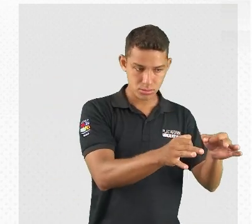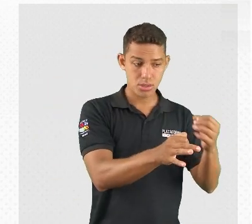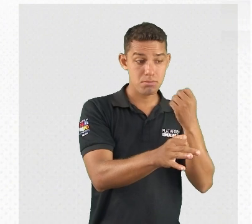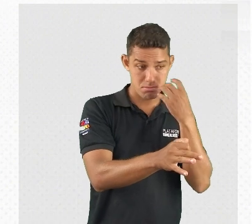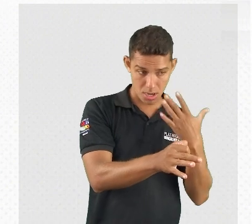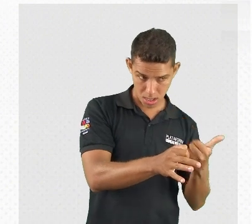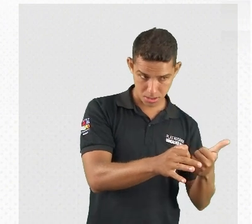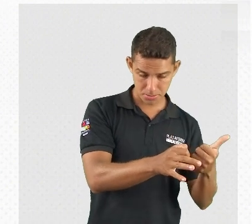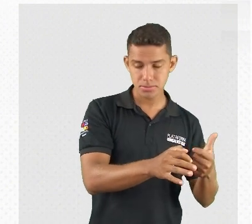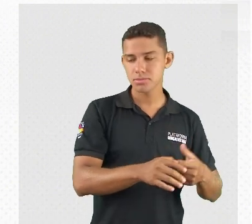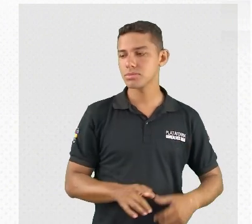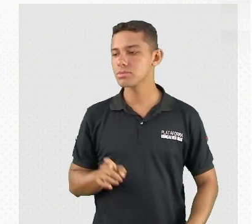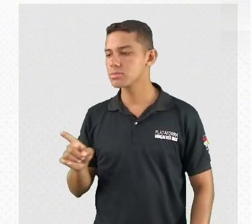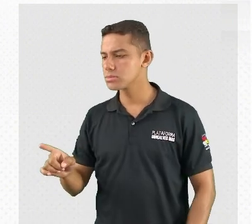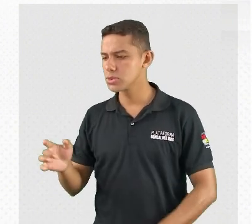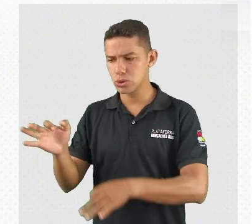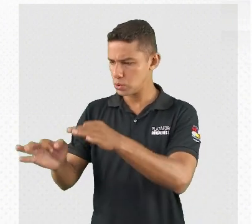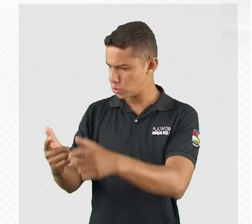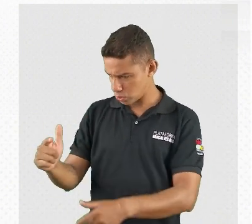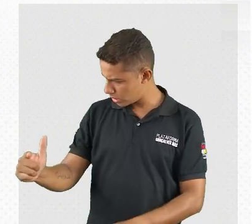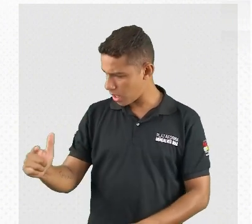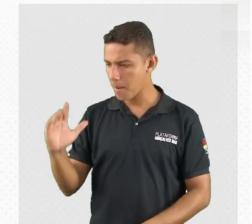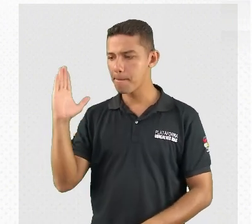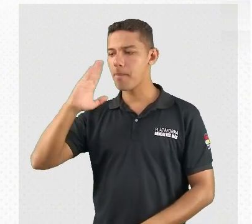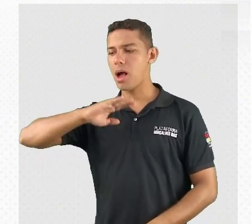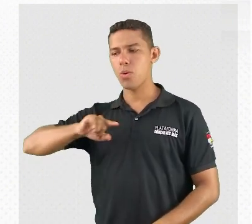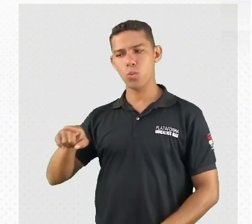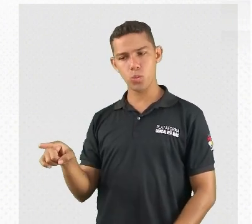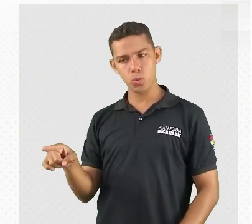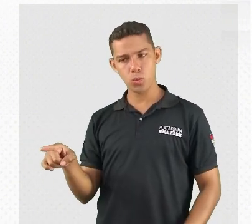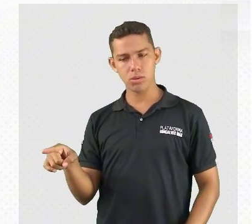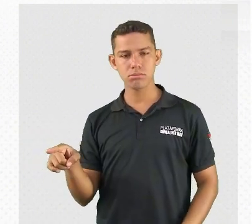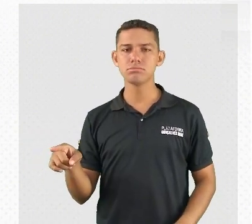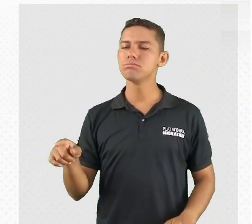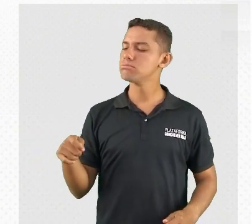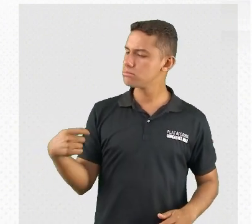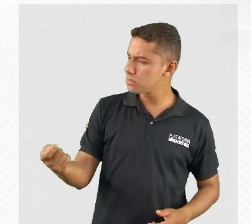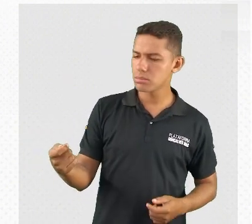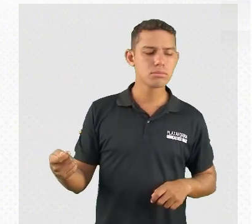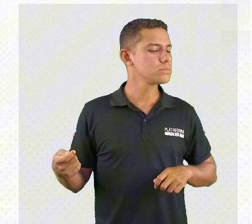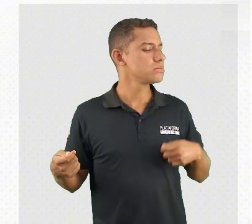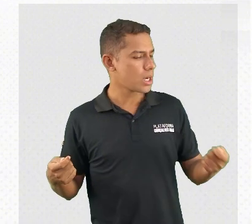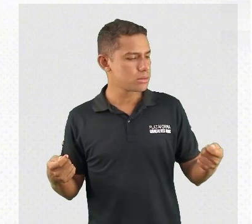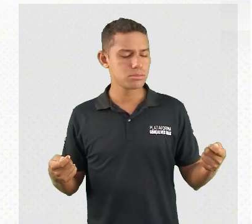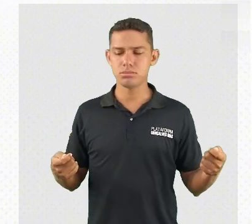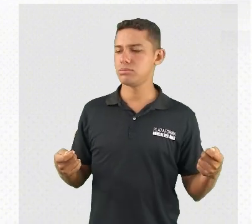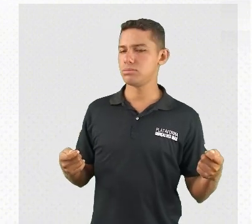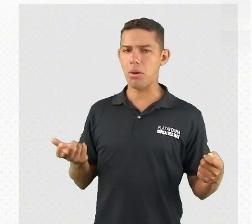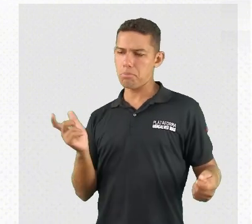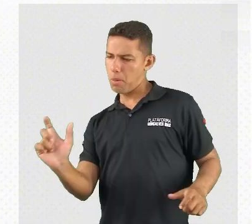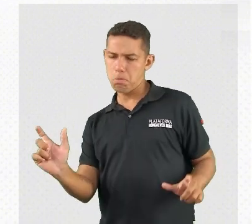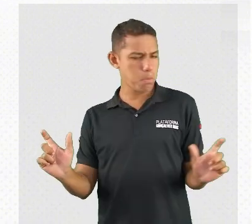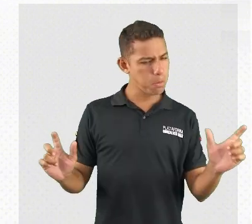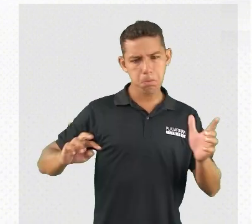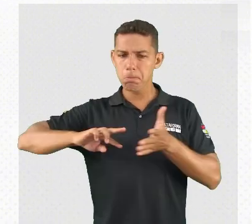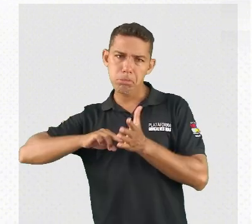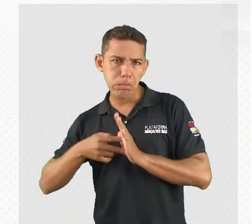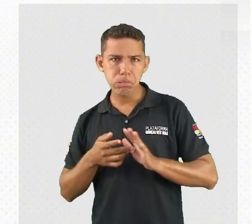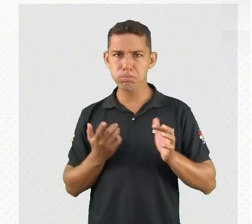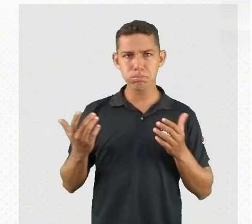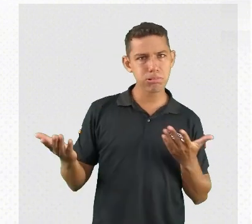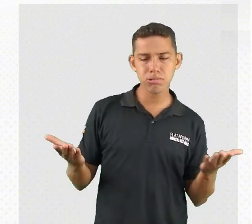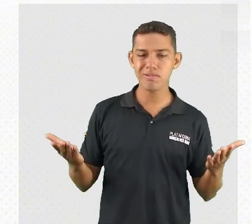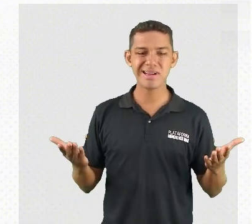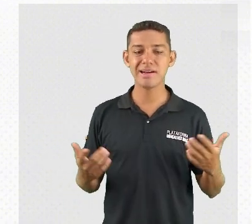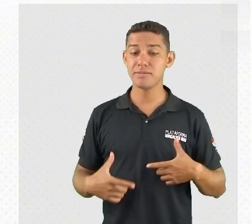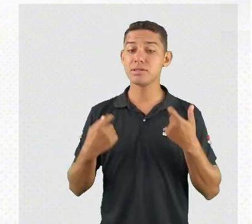de linguagem, a gente consegue dar nome às coisas, né, dar sentido a palavras. E isso